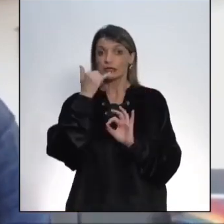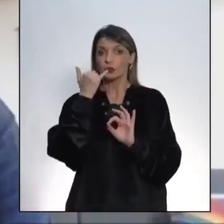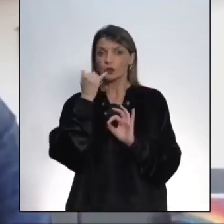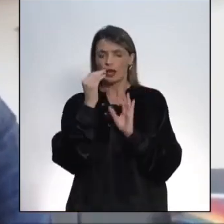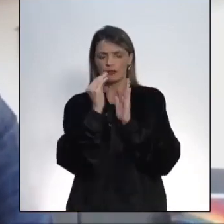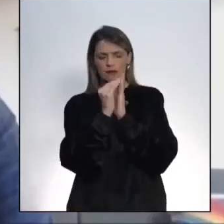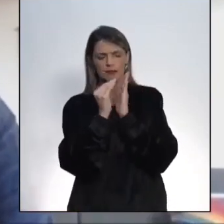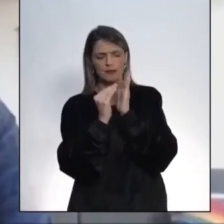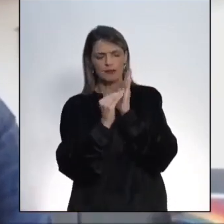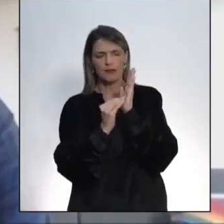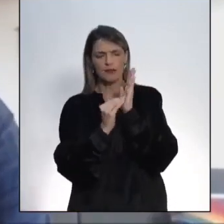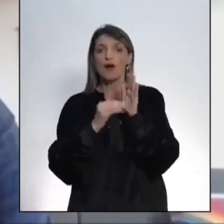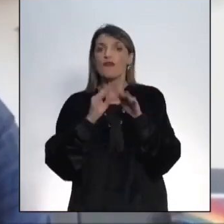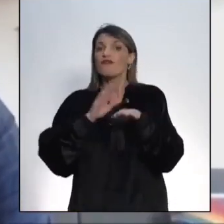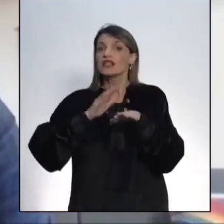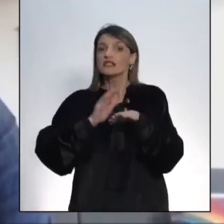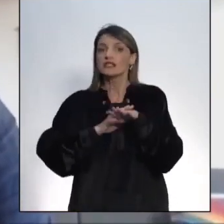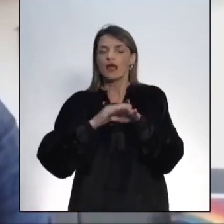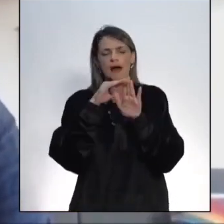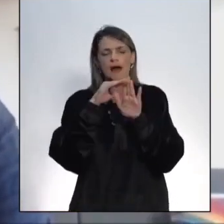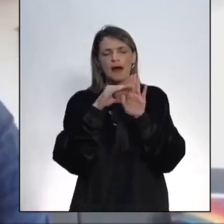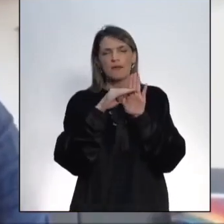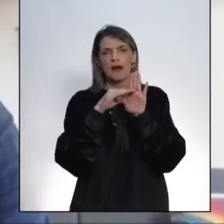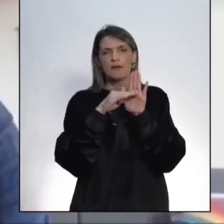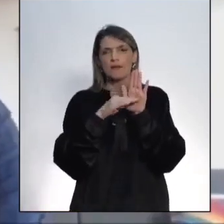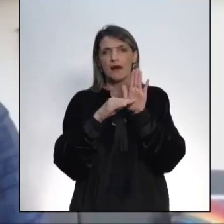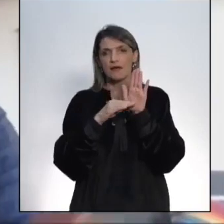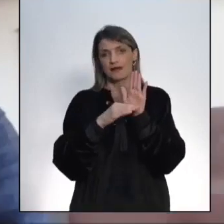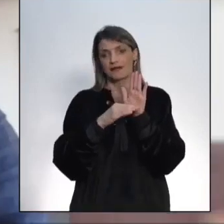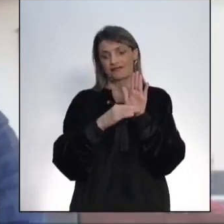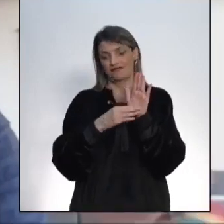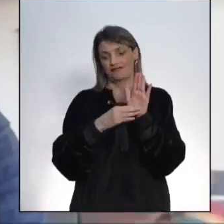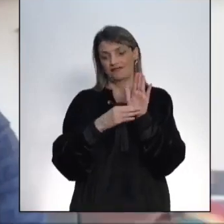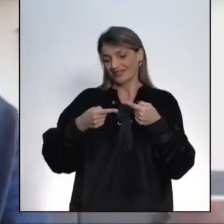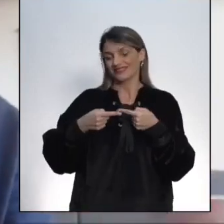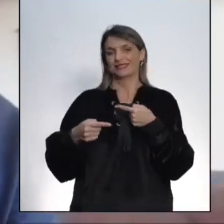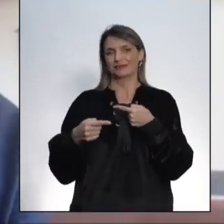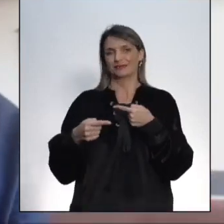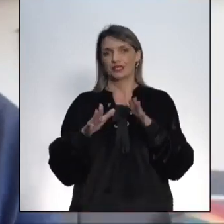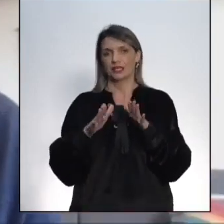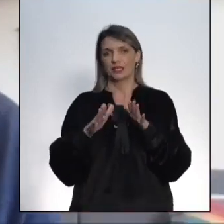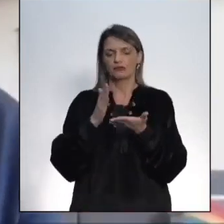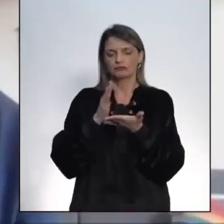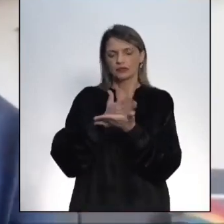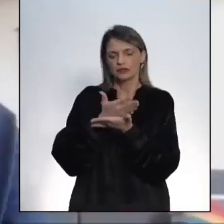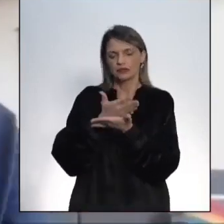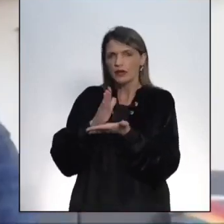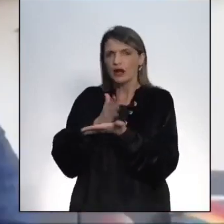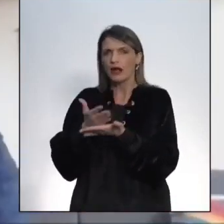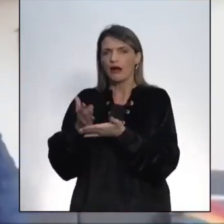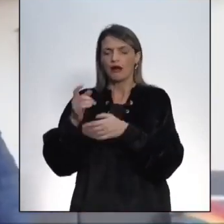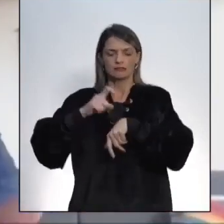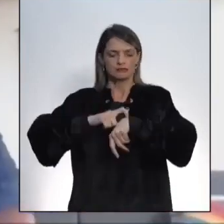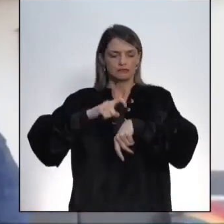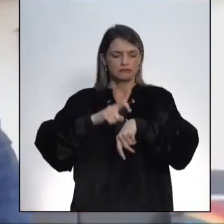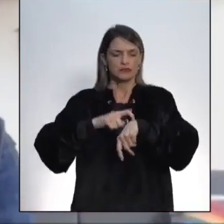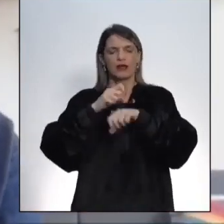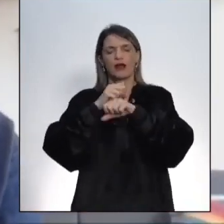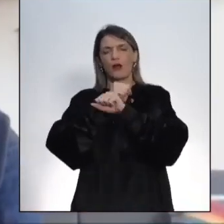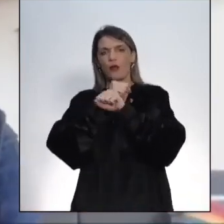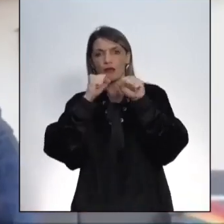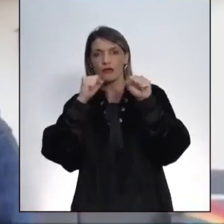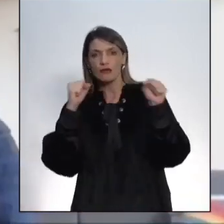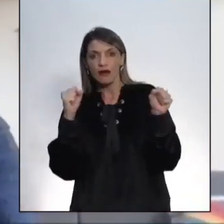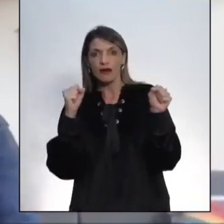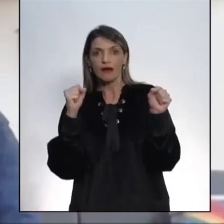que eu vou fazer a cada dia da minha semana. Então, assim, eu preciso separar um momento para acordar, para tomar café, para cuidar de